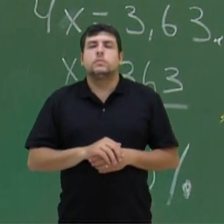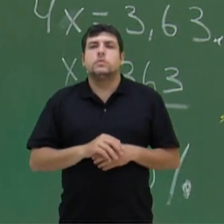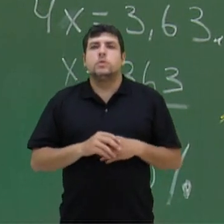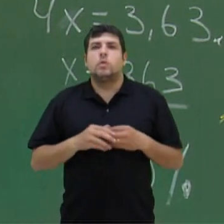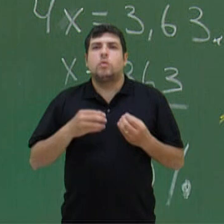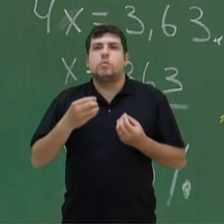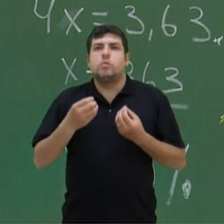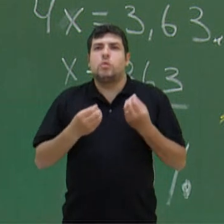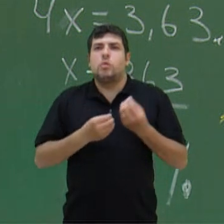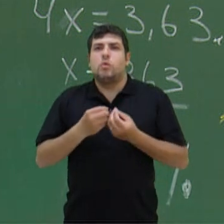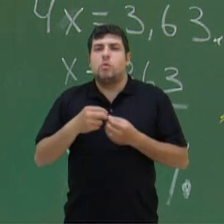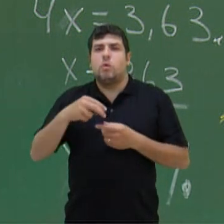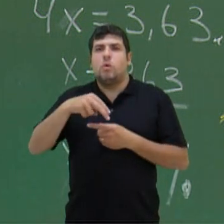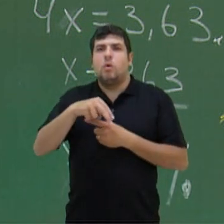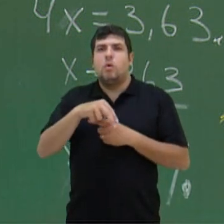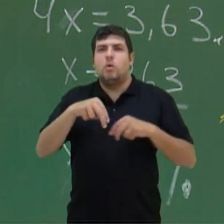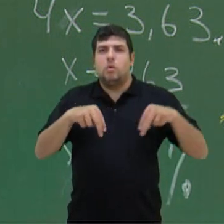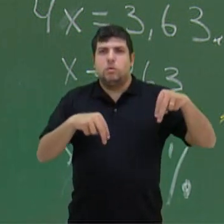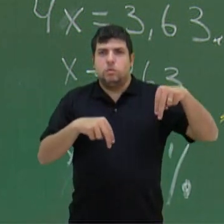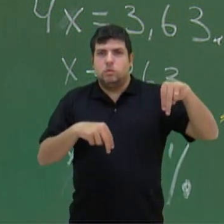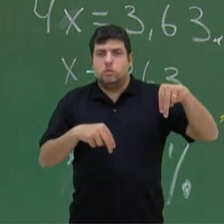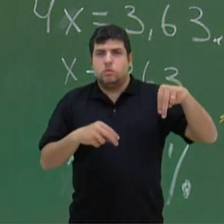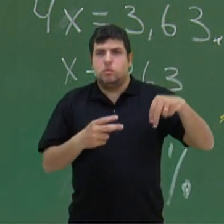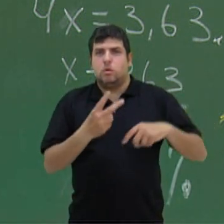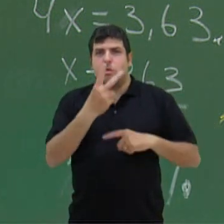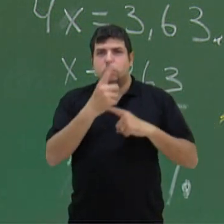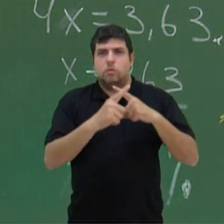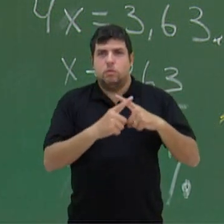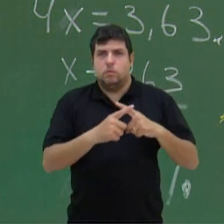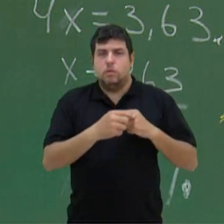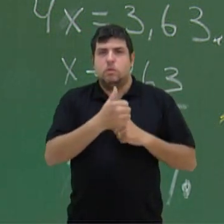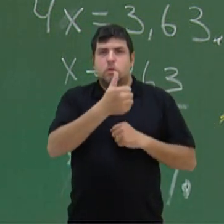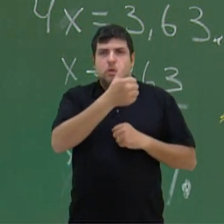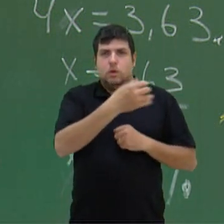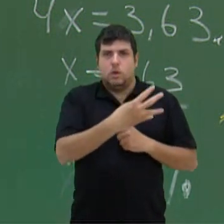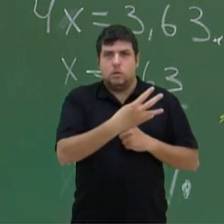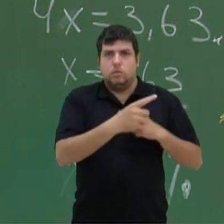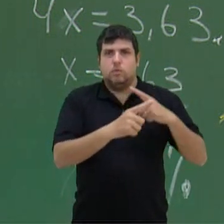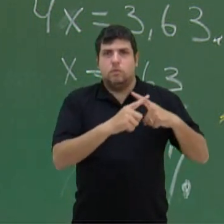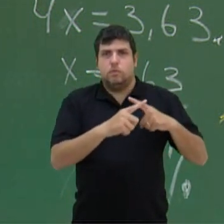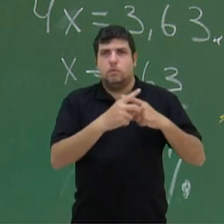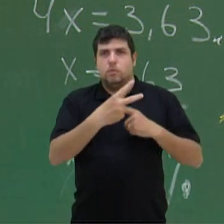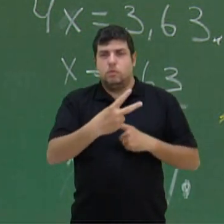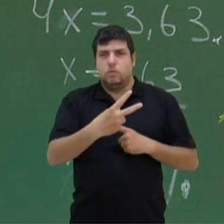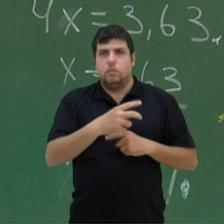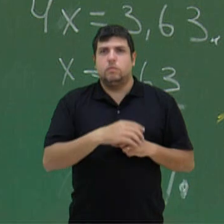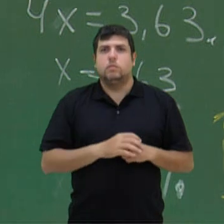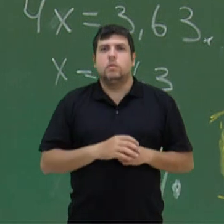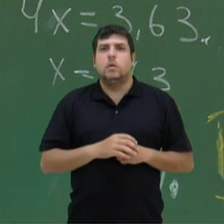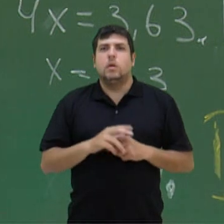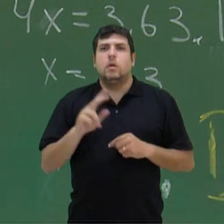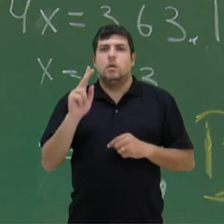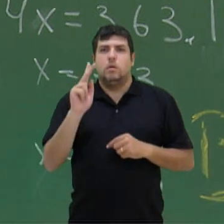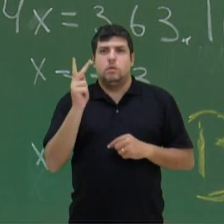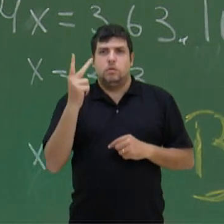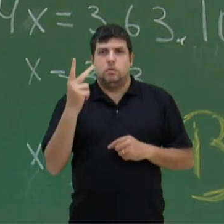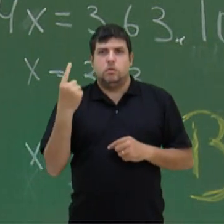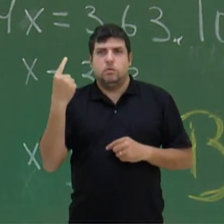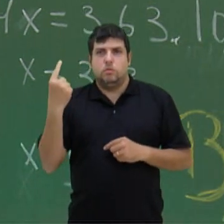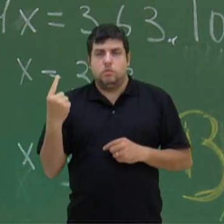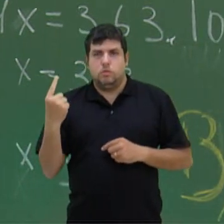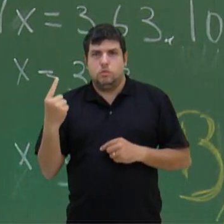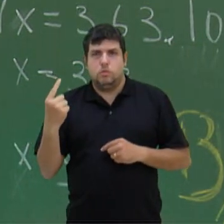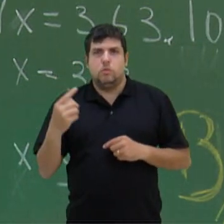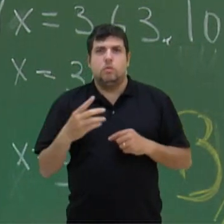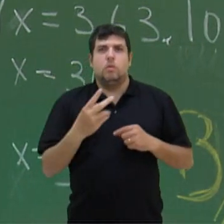nitrogênio aparece 2 vezes, ele tem 14 de massa molar, então 14 vezes 2. O hidrogênio tem 1 de massa molar